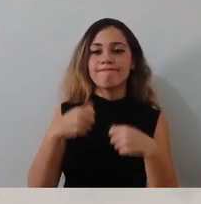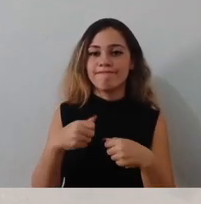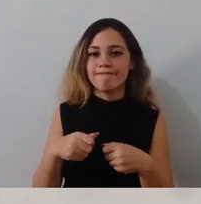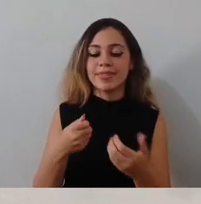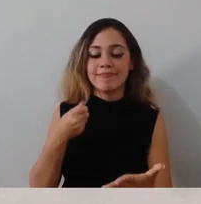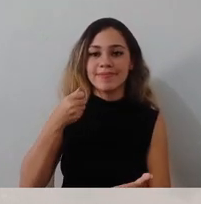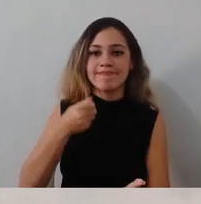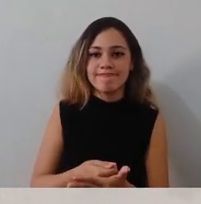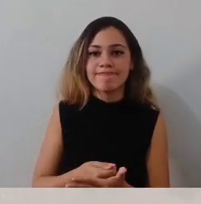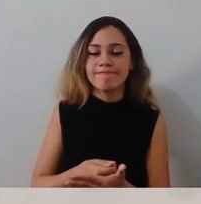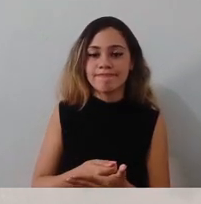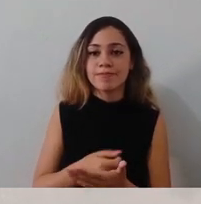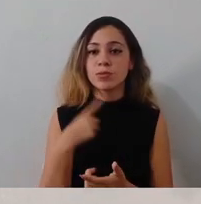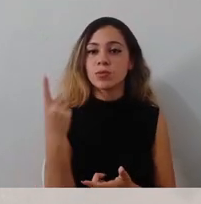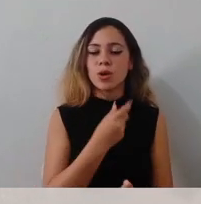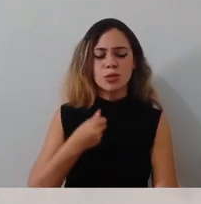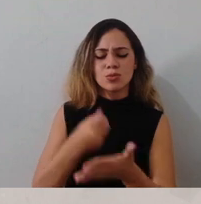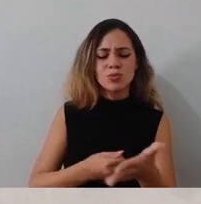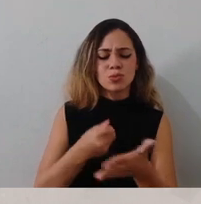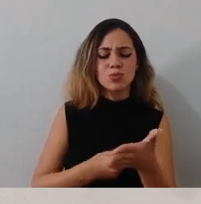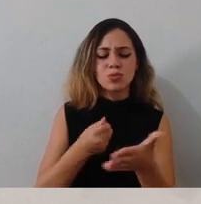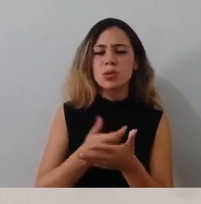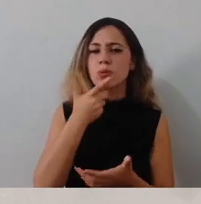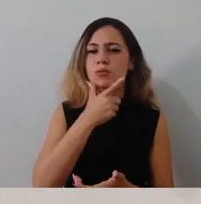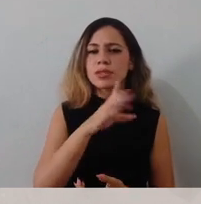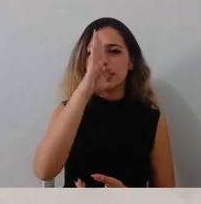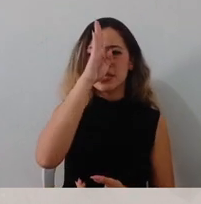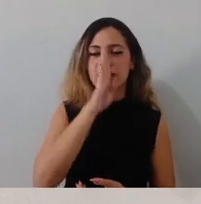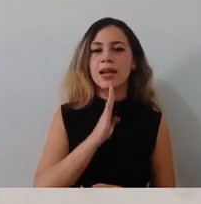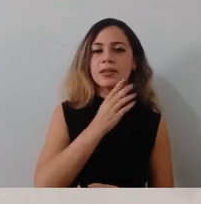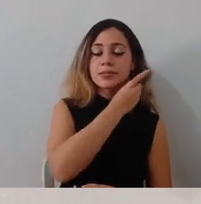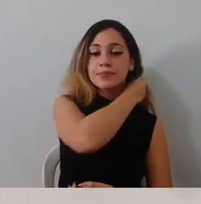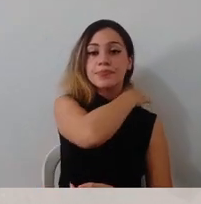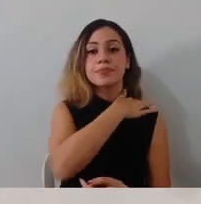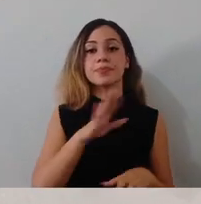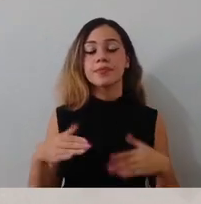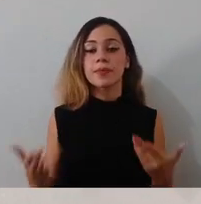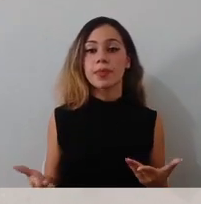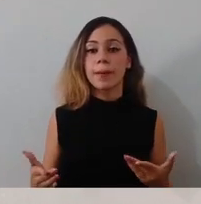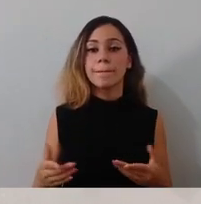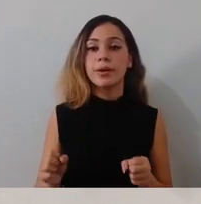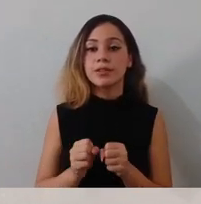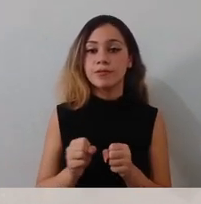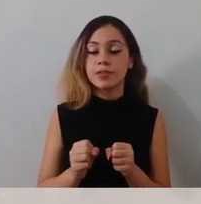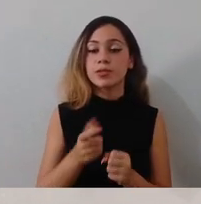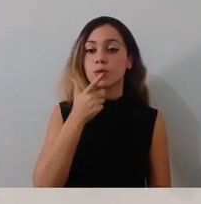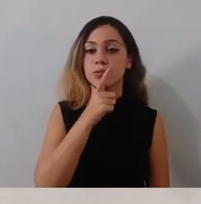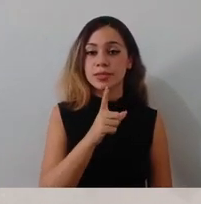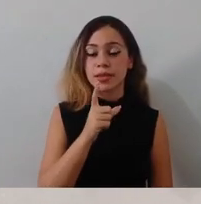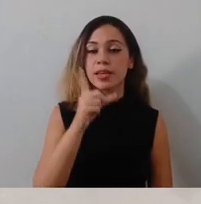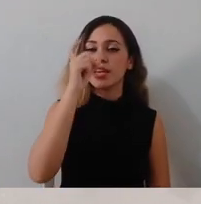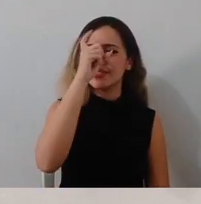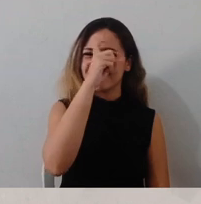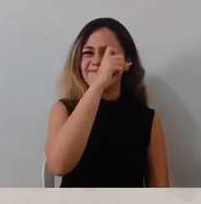gratuito, precisa, só se a criança não tiver família, que é o Ministério Público, ele